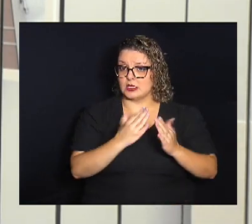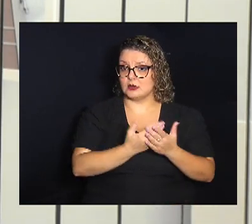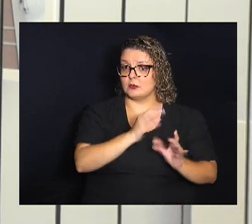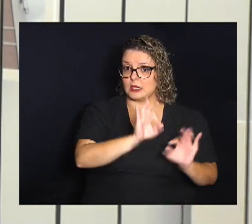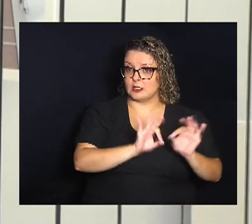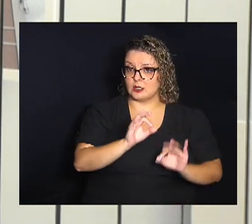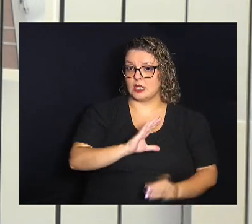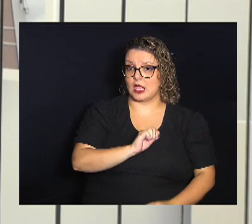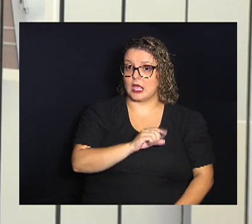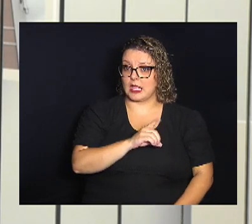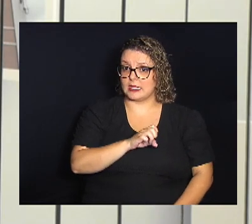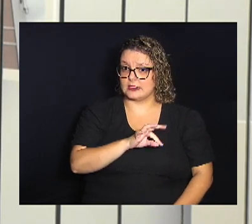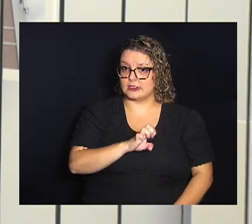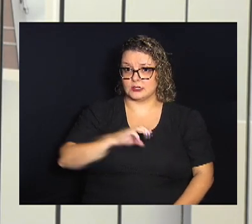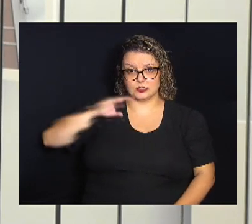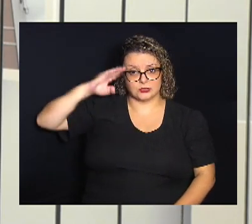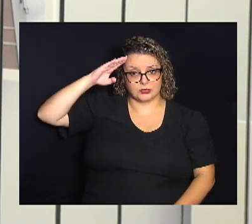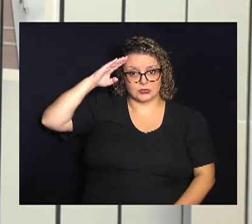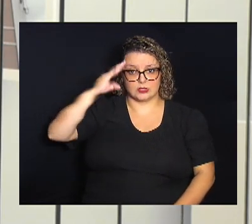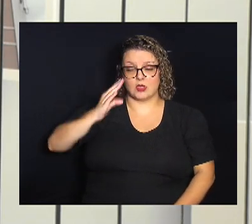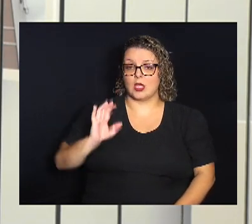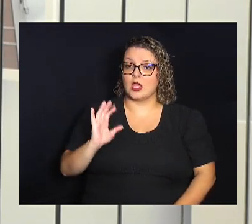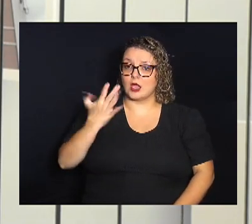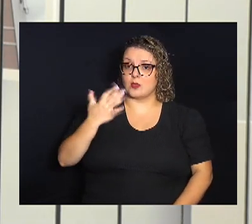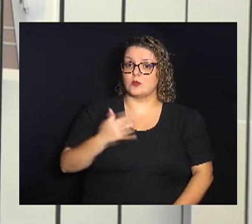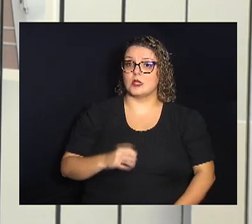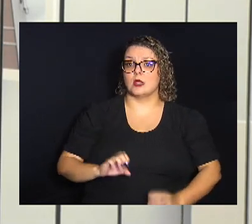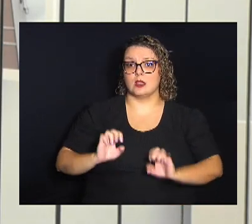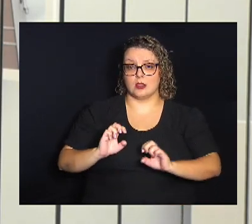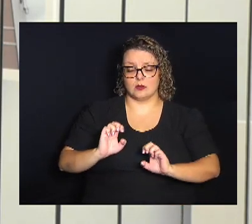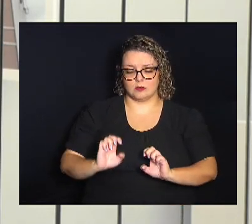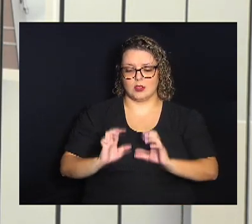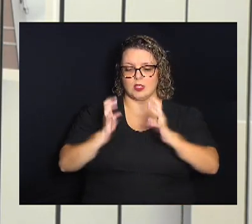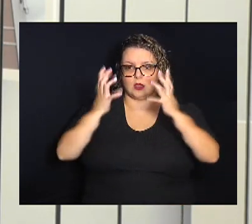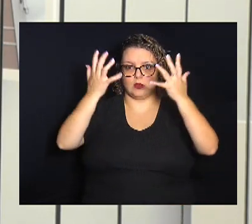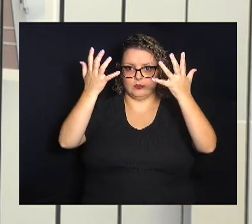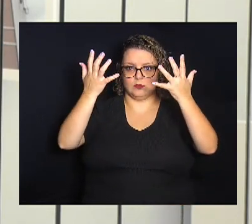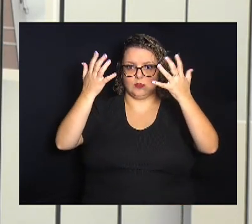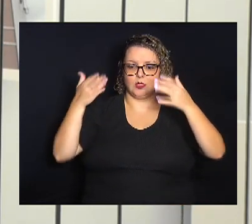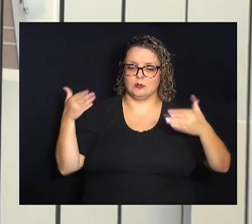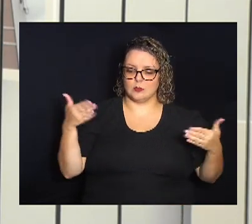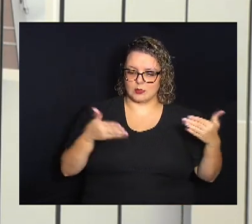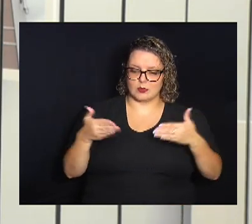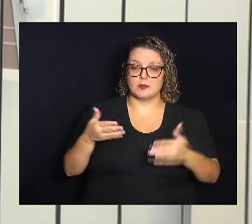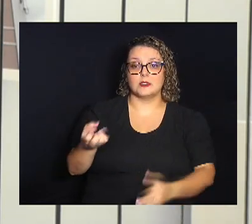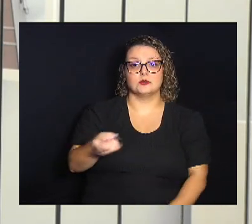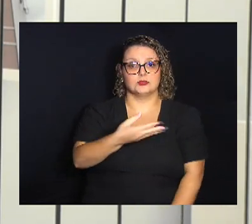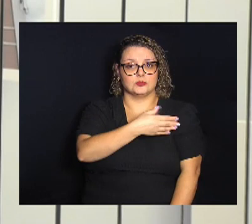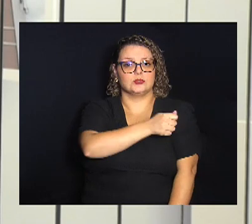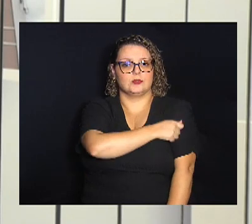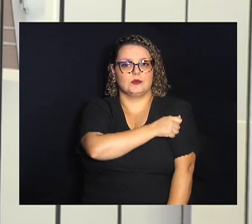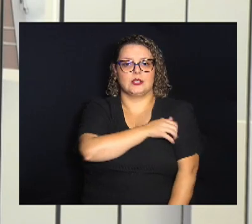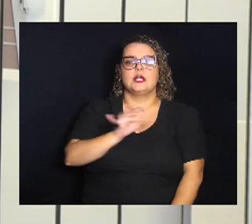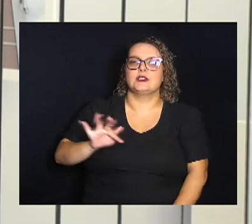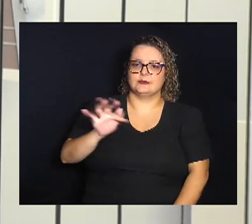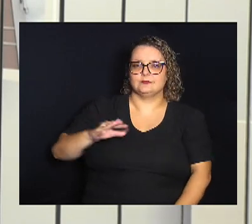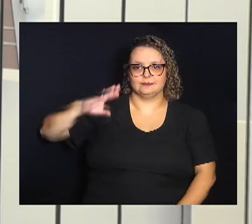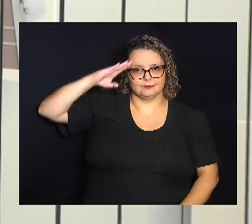de Cadetes do Exército, aconteceu a cerimônia de entrada dos novos alunos na Faculdade